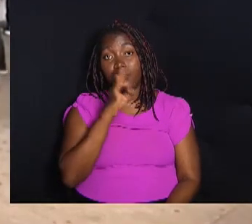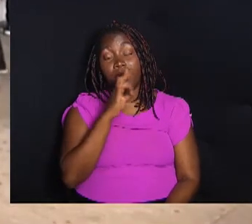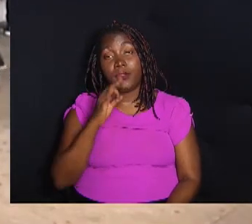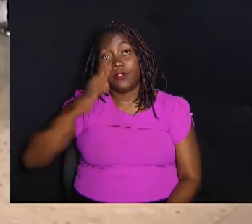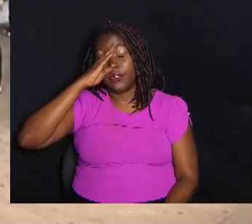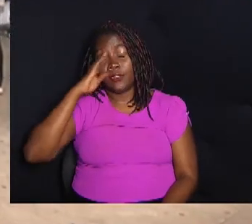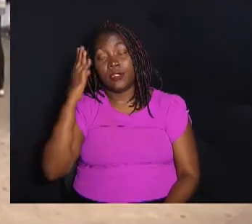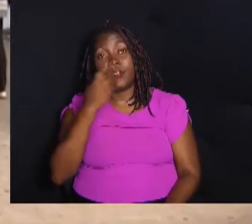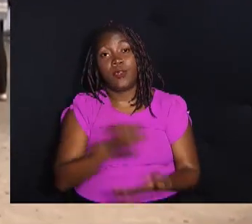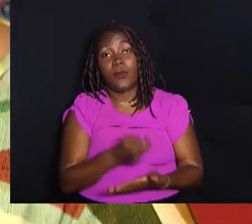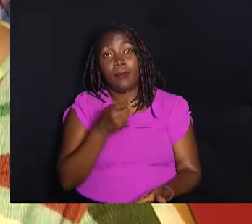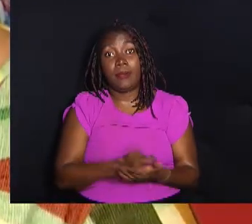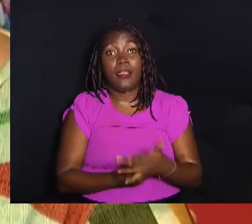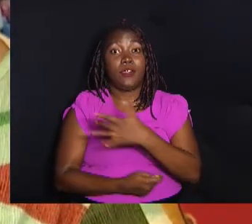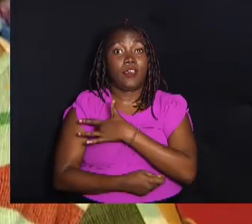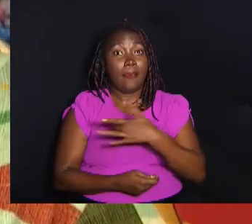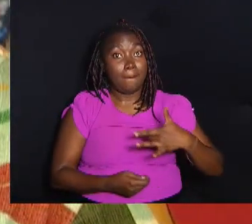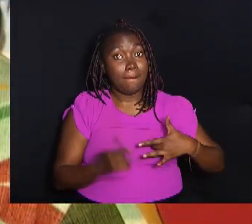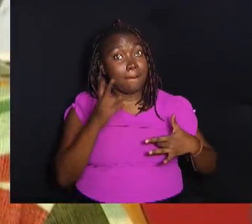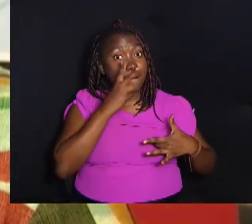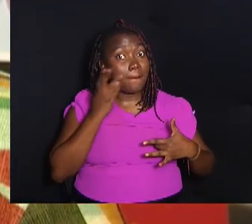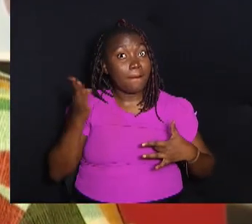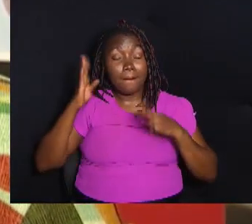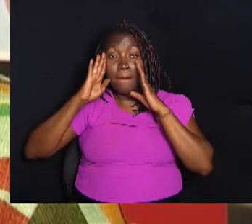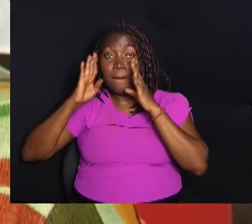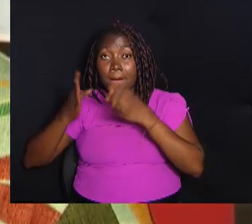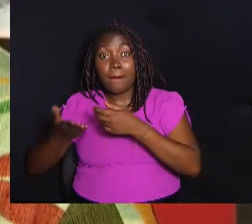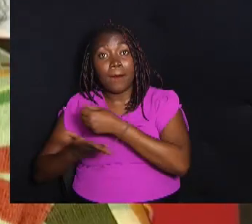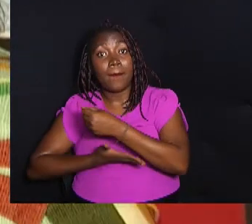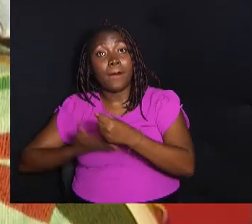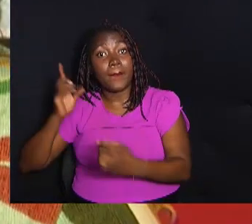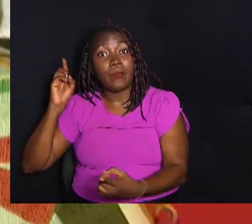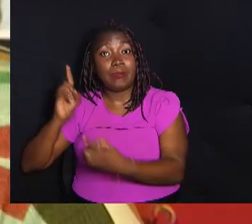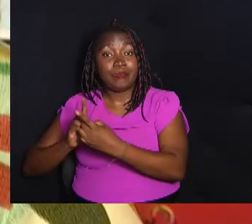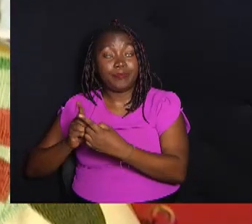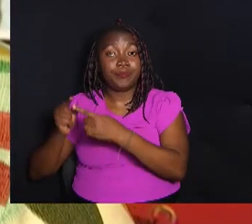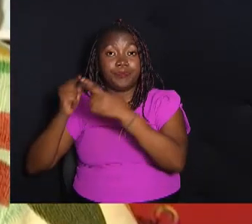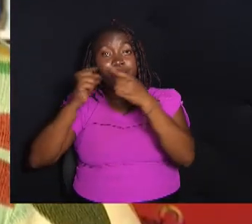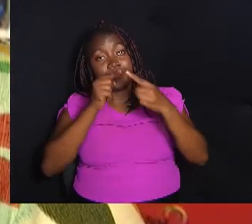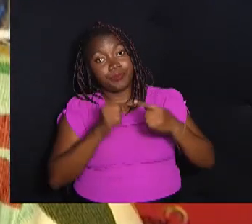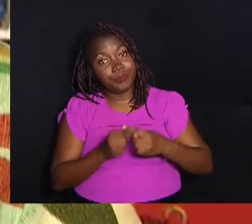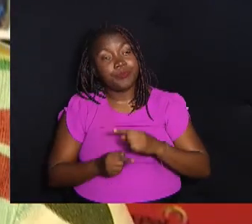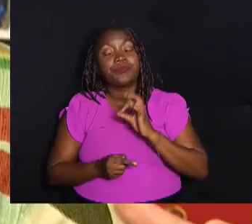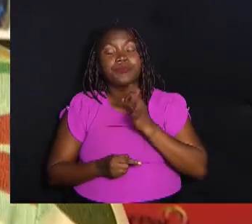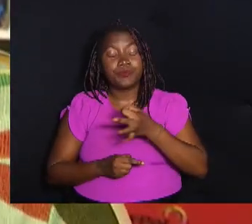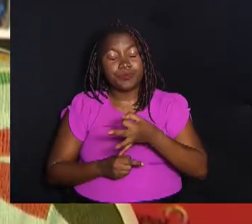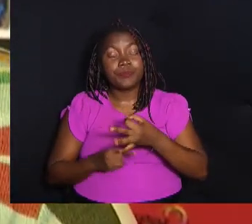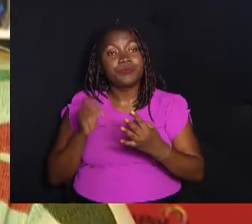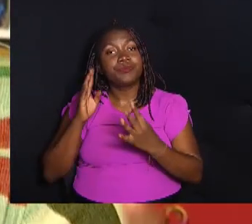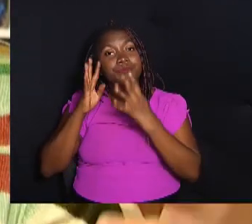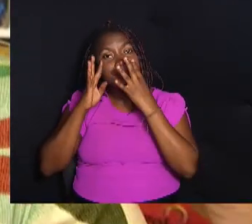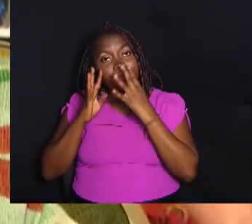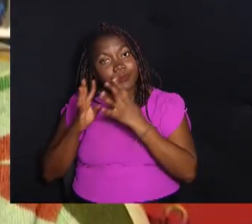Obrigatoriamente para a saúde a vereadora focou na rede básica de atendimento a gente focou na na nos